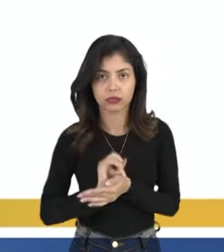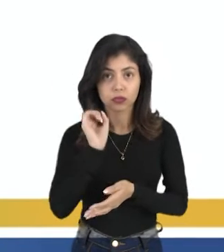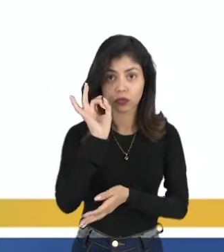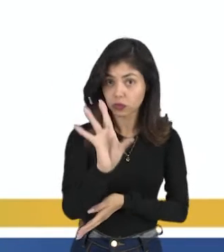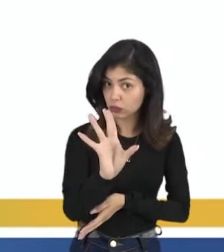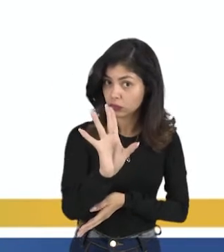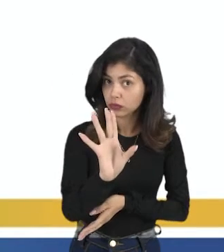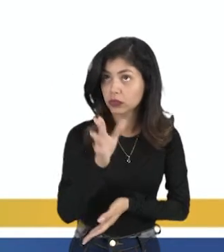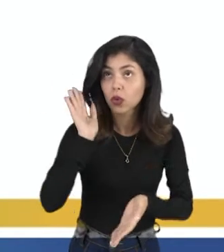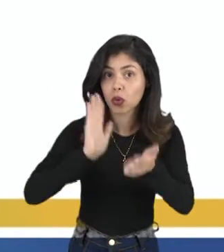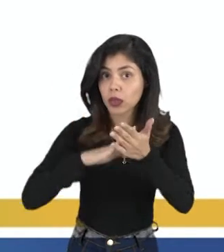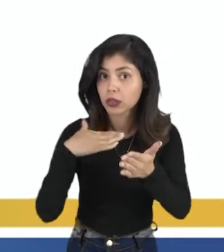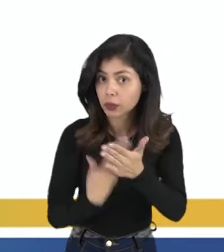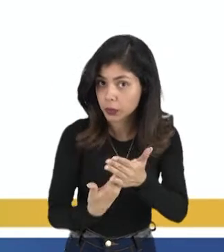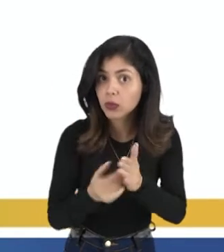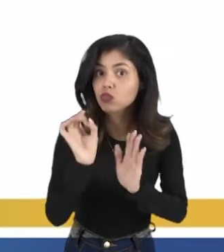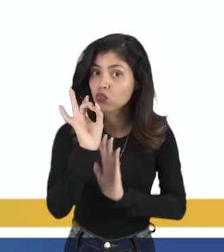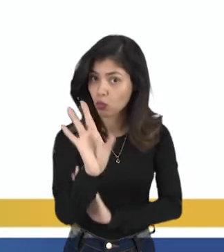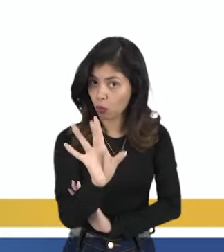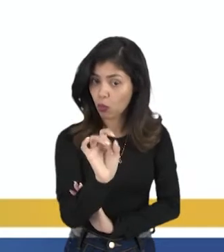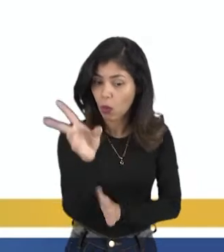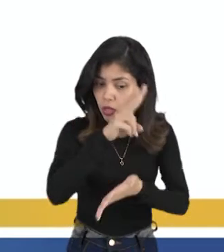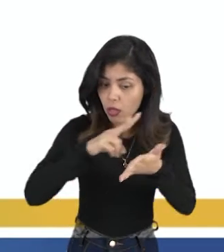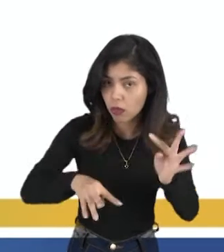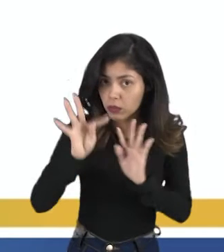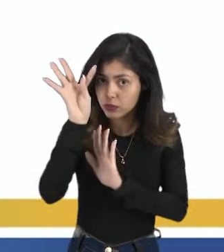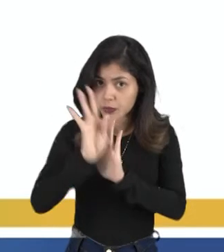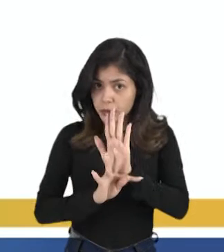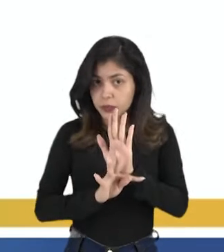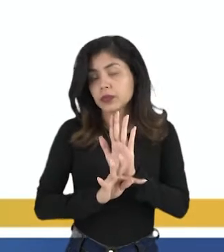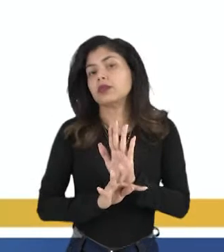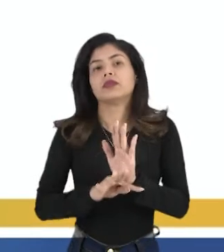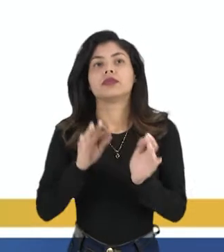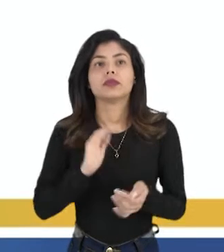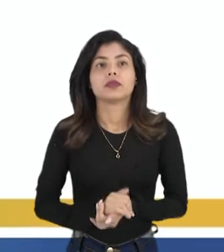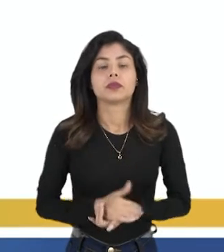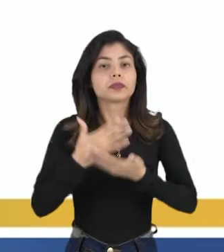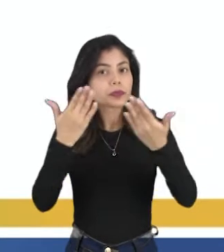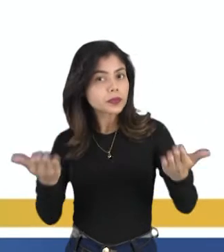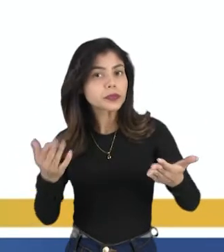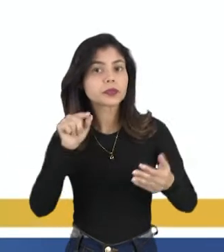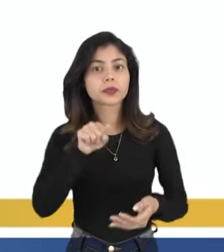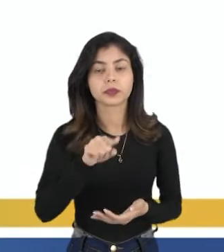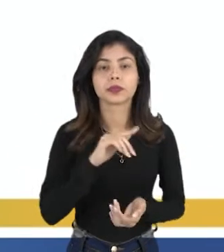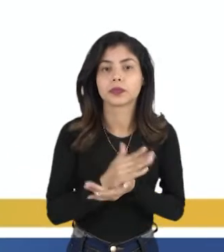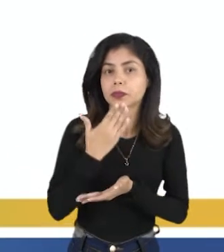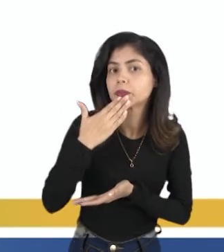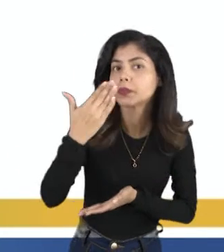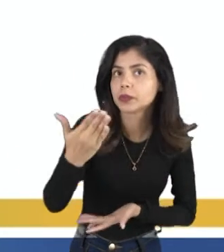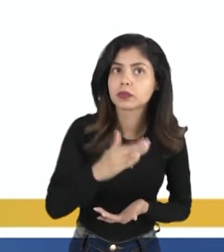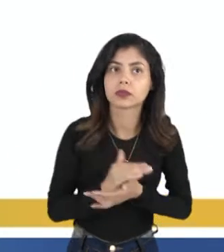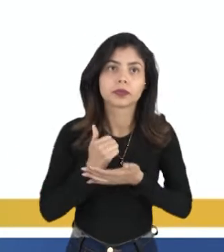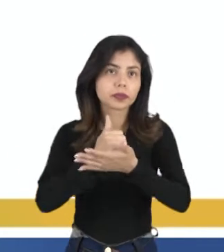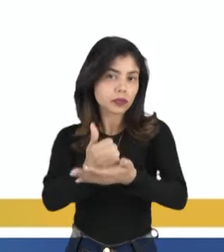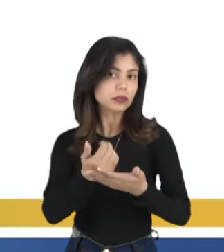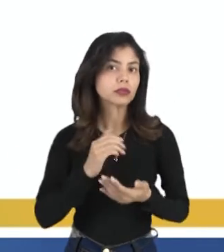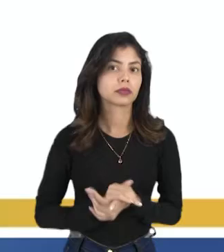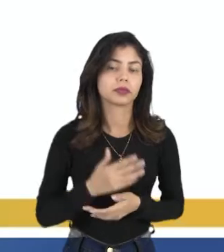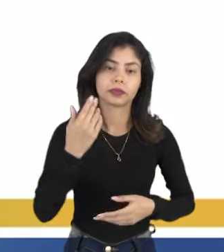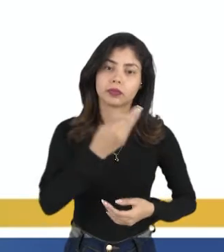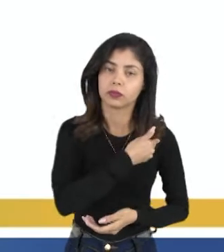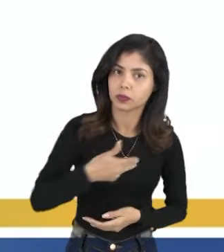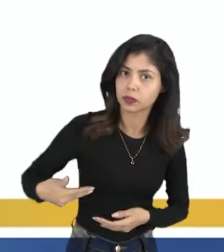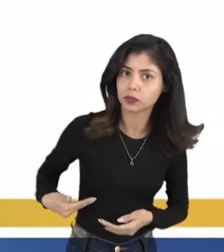É só interpretar, saber ler o texto. Então, ele pede que apoiem as políticas